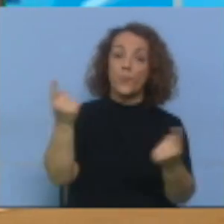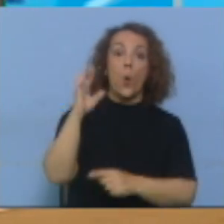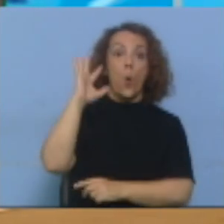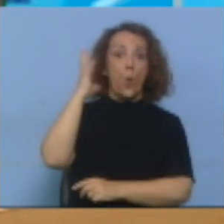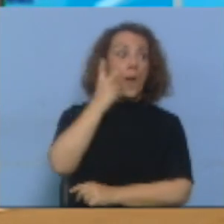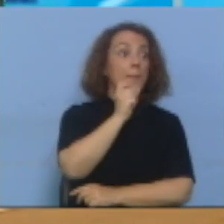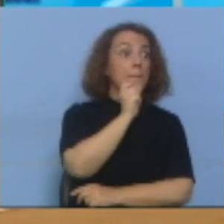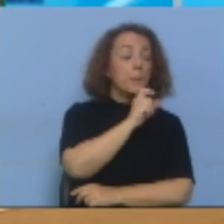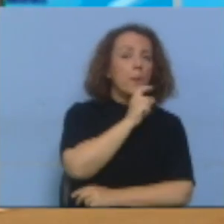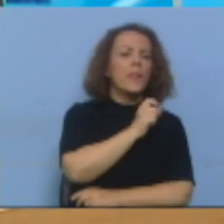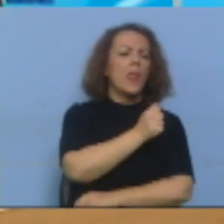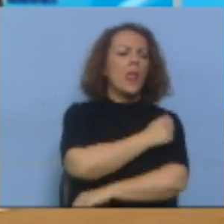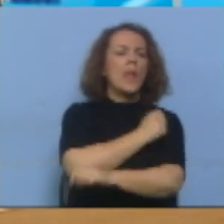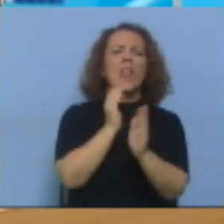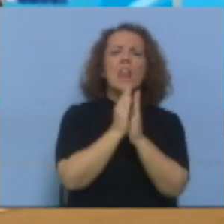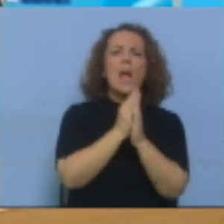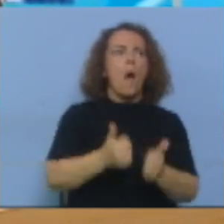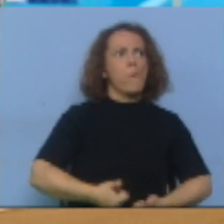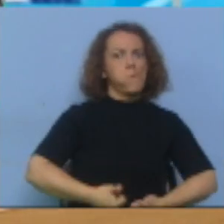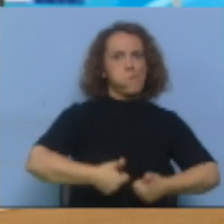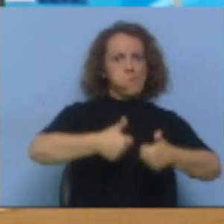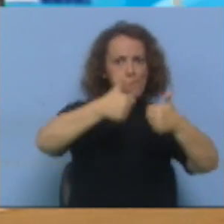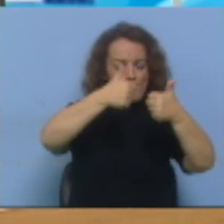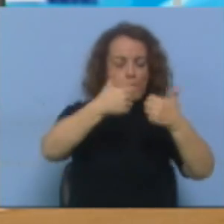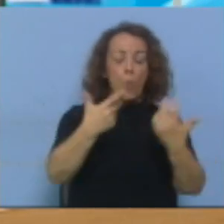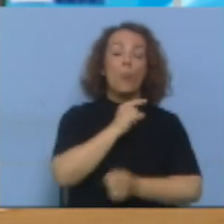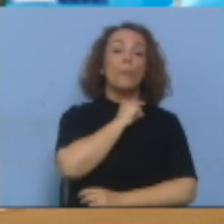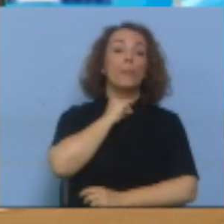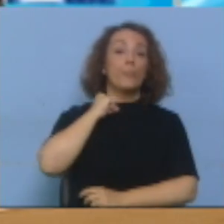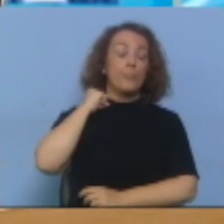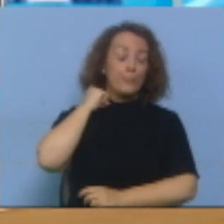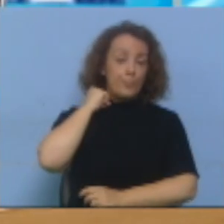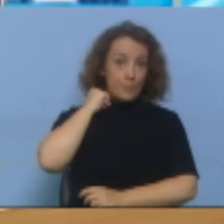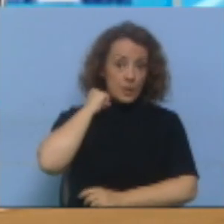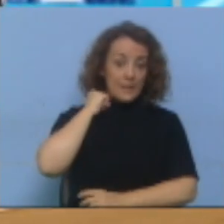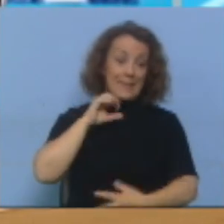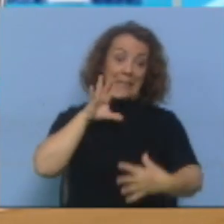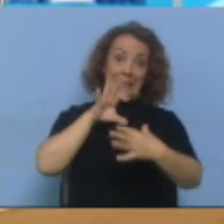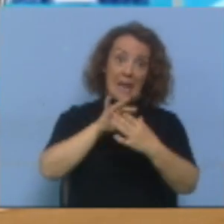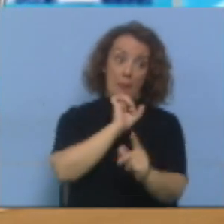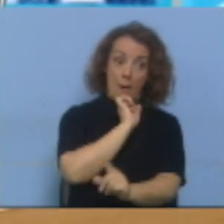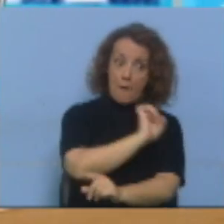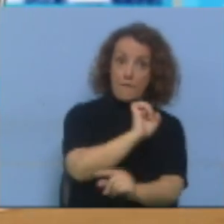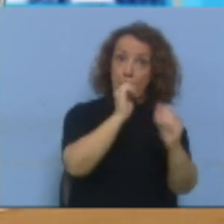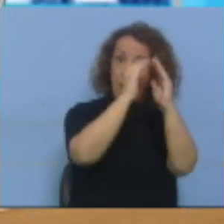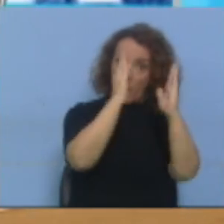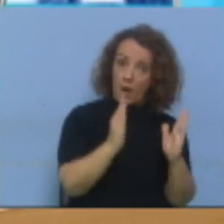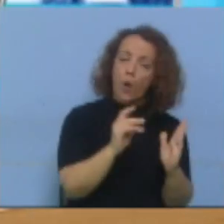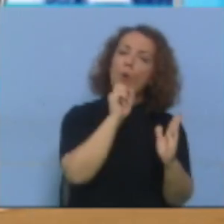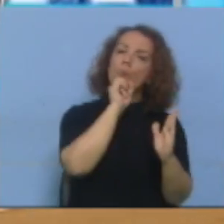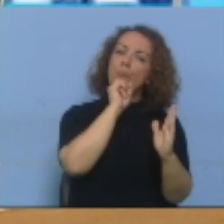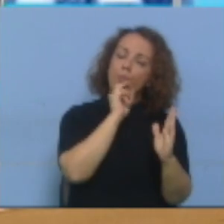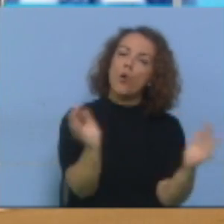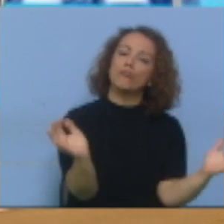nas igrejas catedrais e nas paroquiais os padres que estão ligados àquela paróquia possam reunir-se